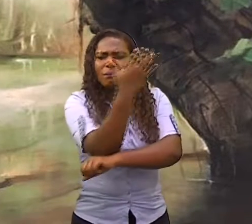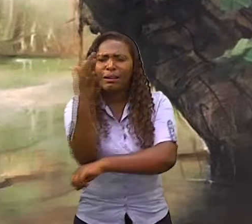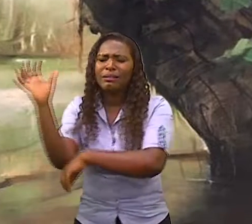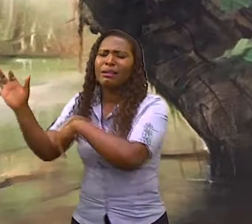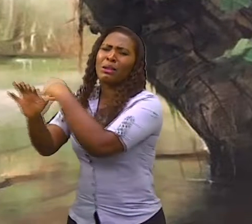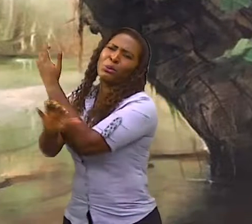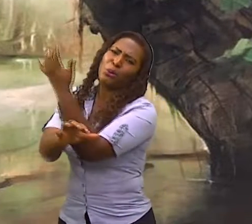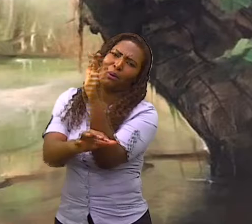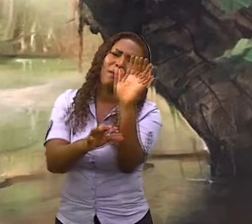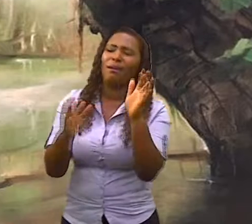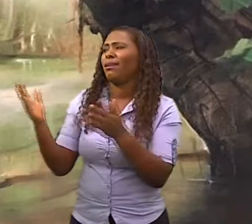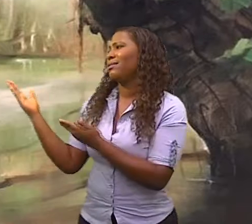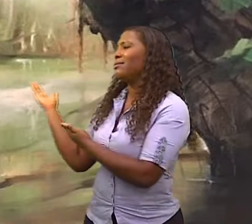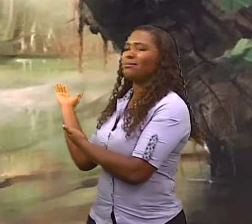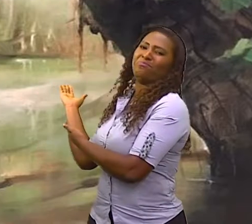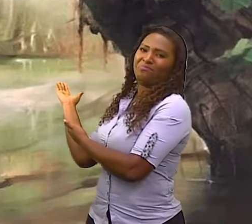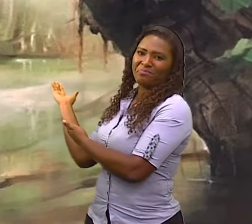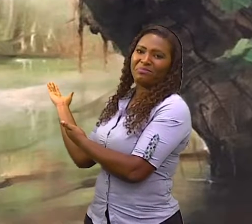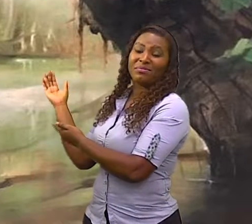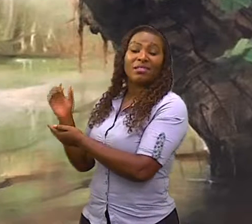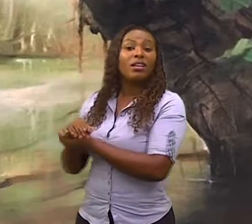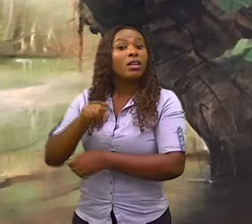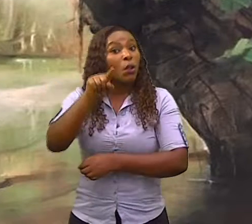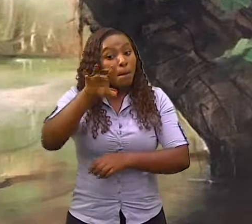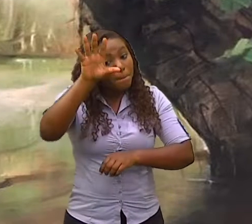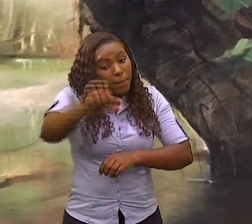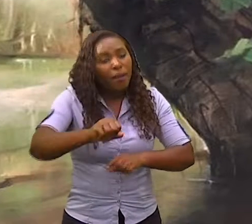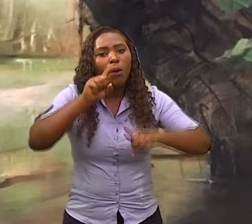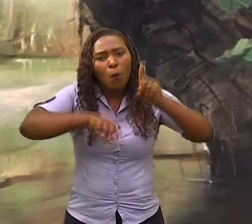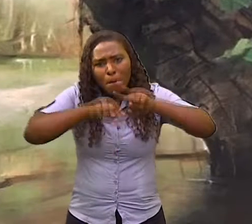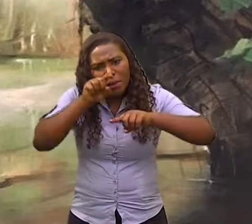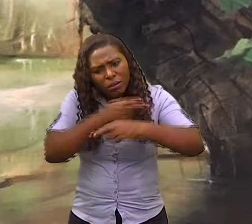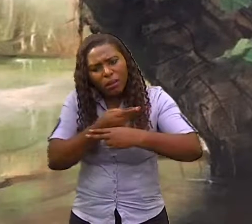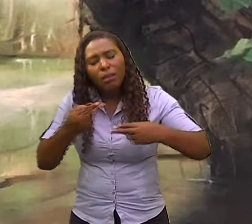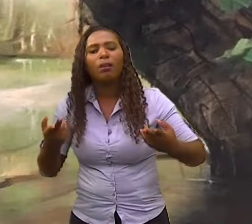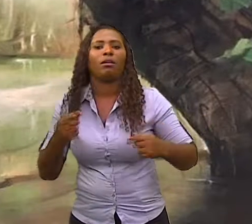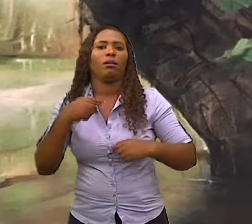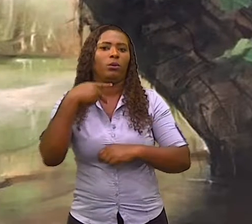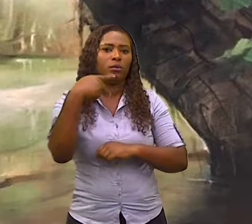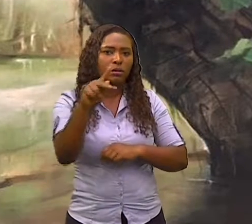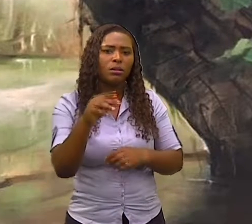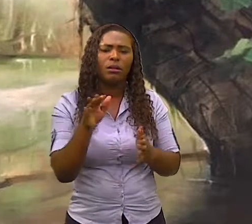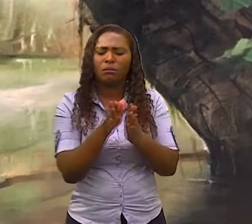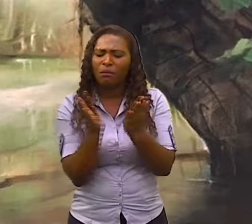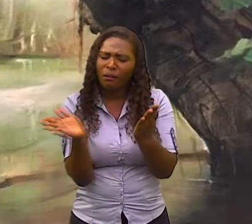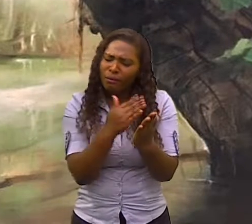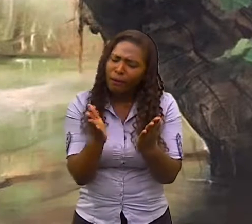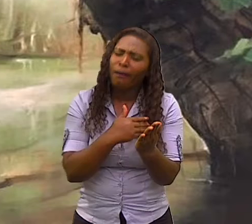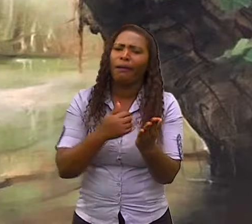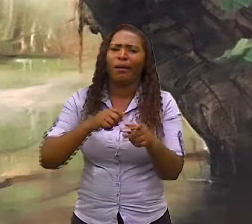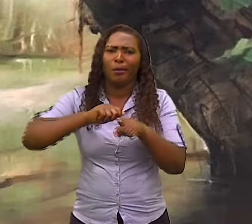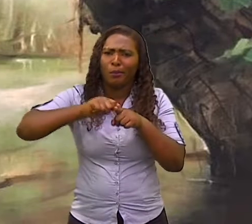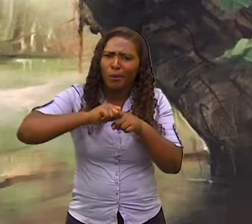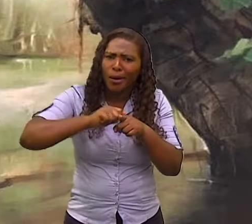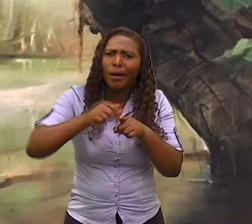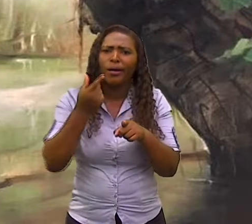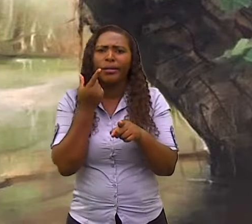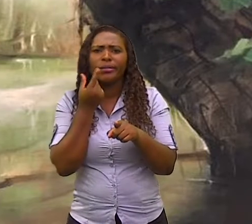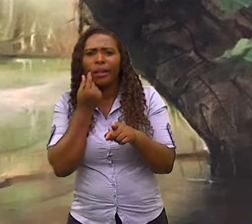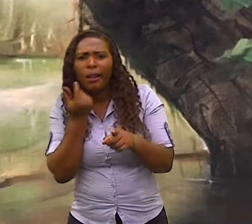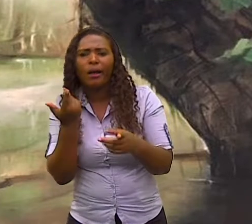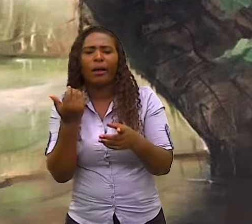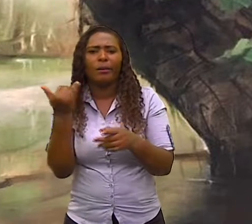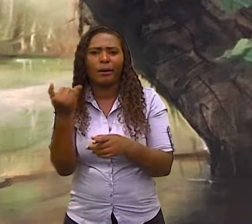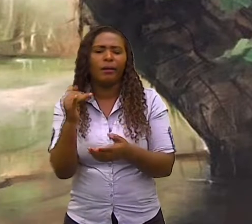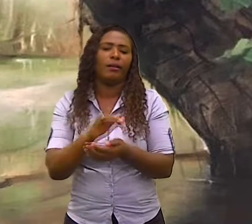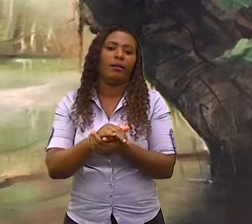aula, pega o seu material, não fique de fora. Já pega lá o seu caderno, lápis, borracha, pegue lá a sua